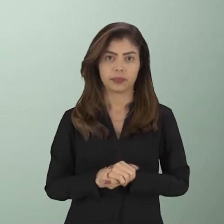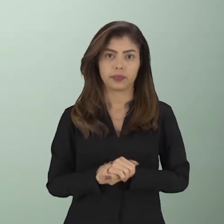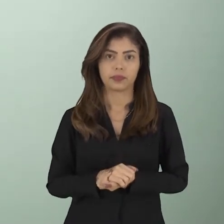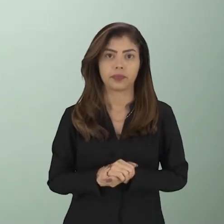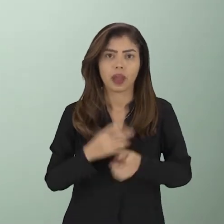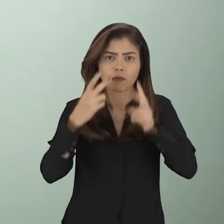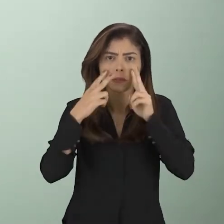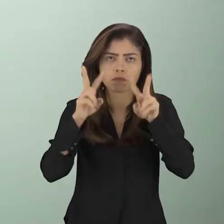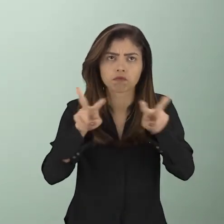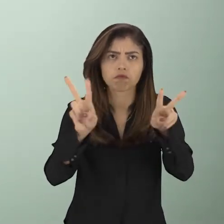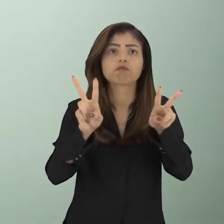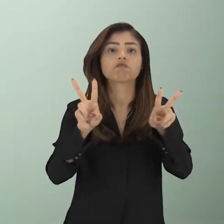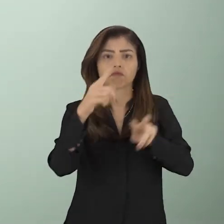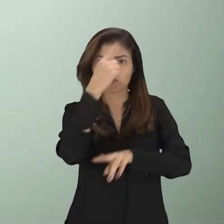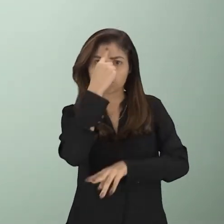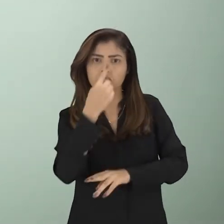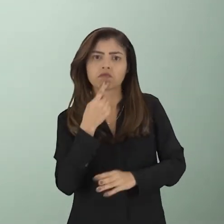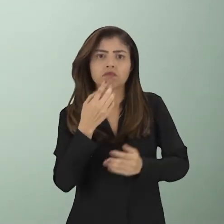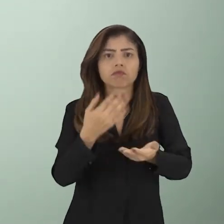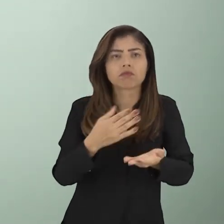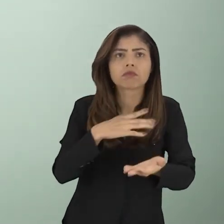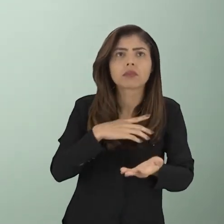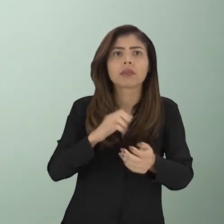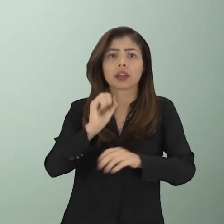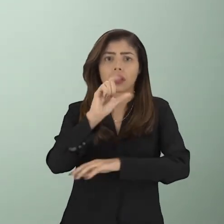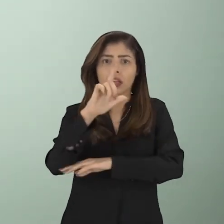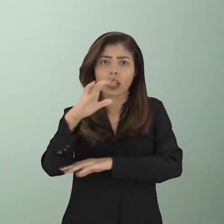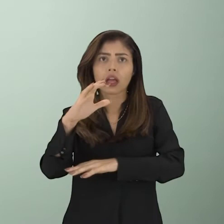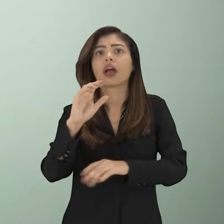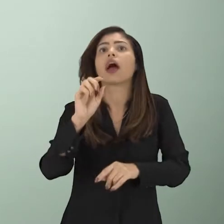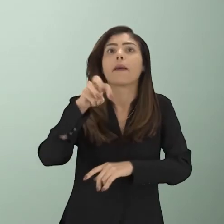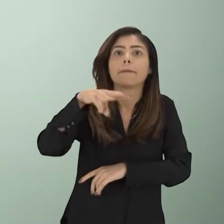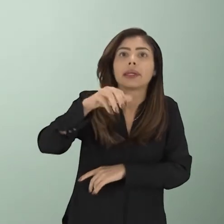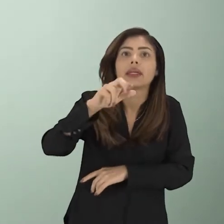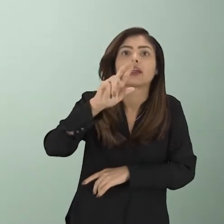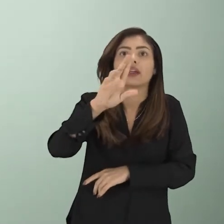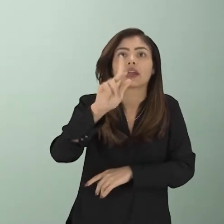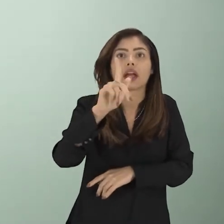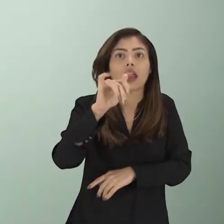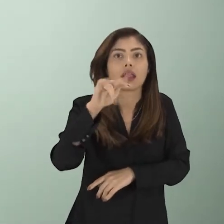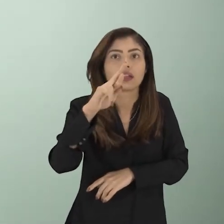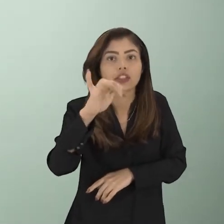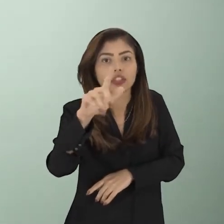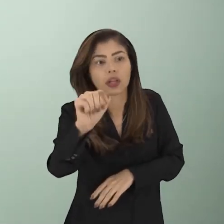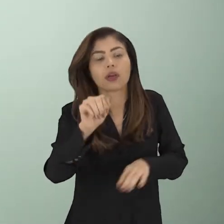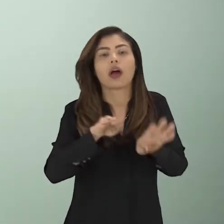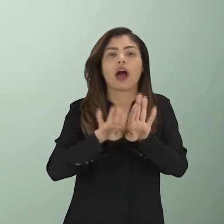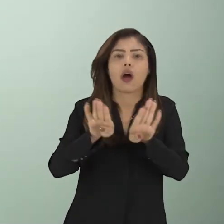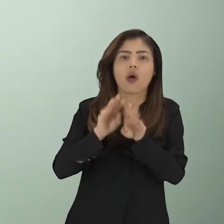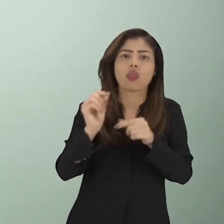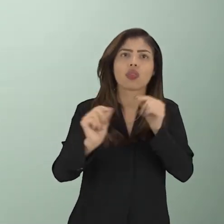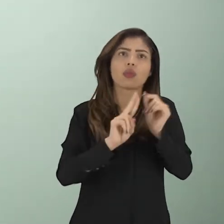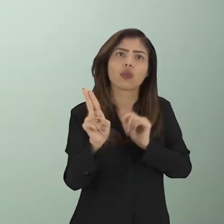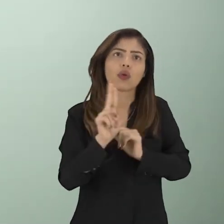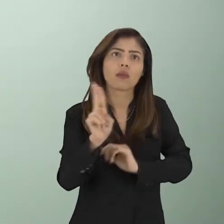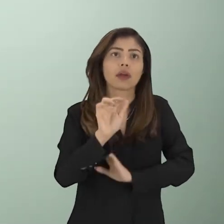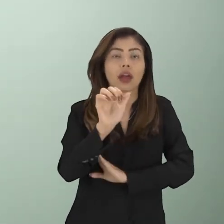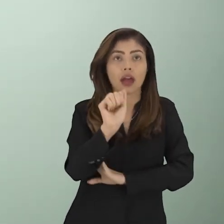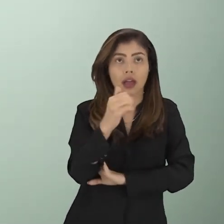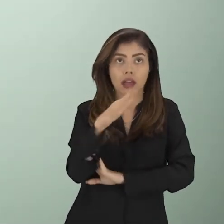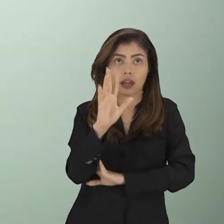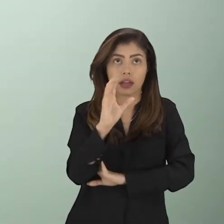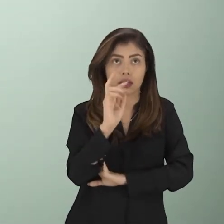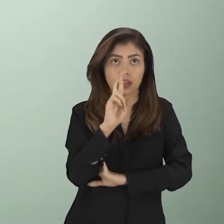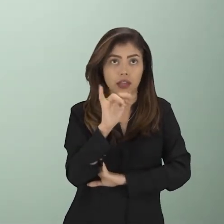vejam essa imagem. Essa imagem é um clássico renascentista, Michelangelo, né? O nome dessa obra de arte chama A Criação de